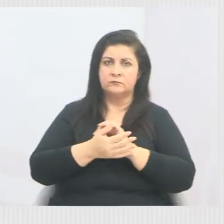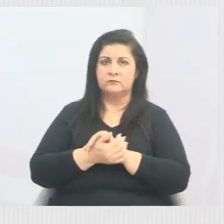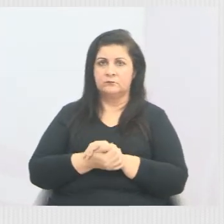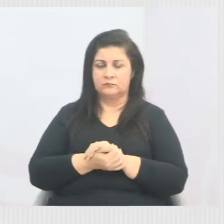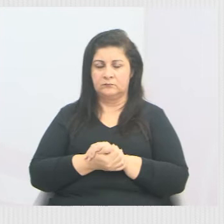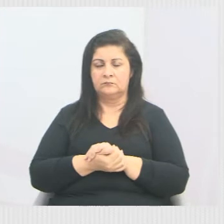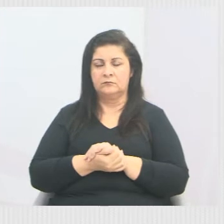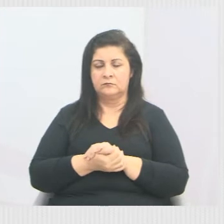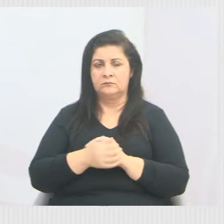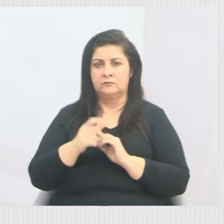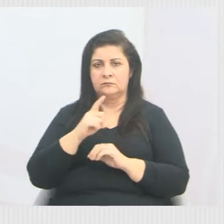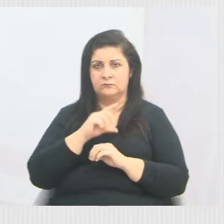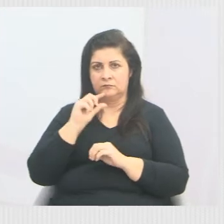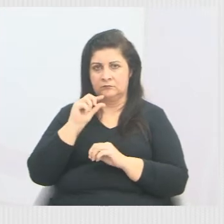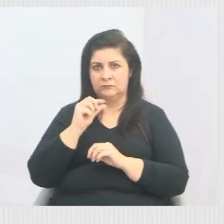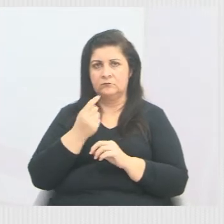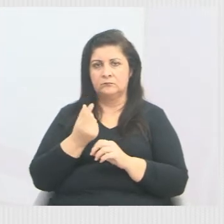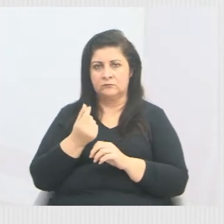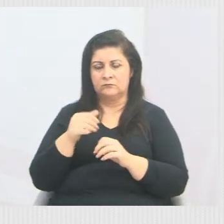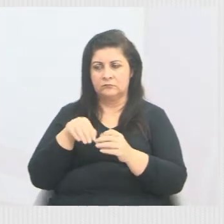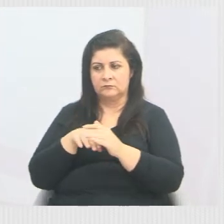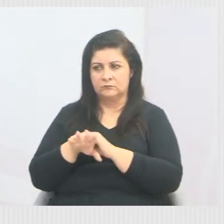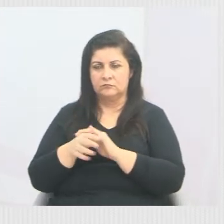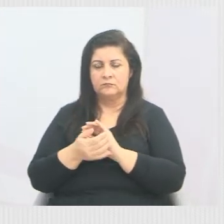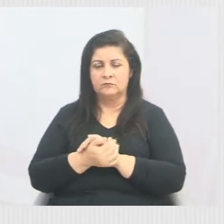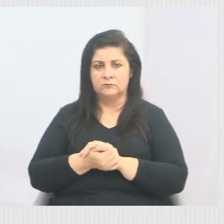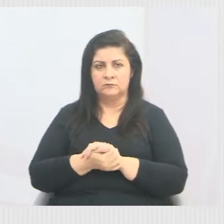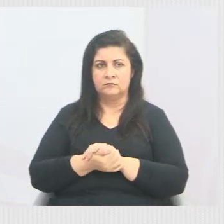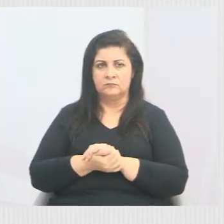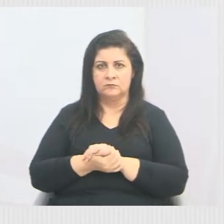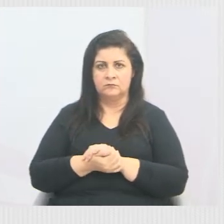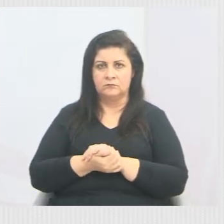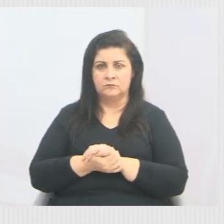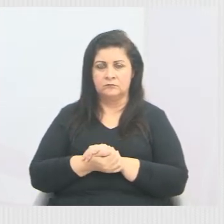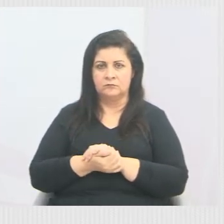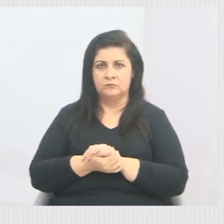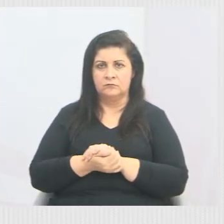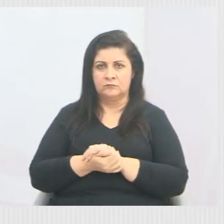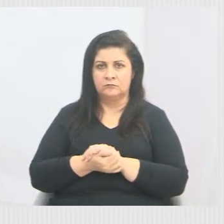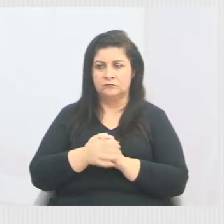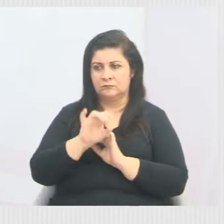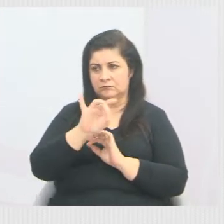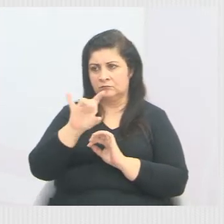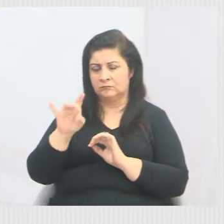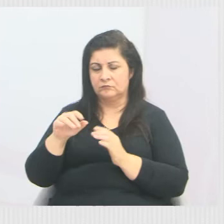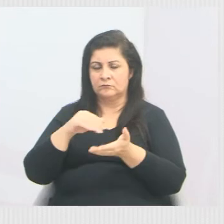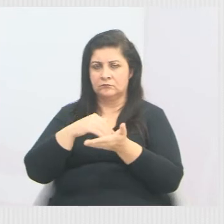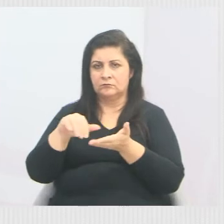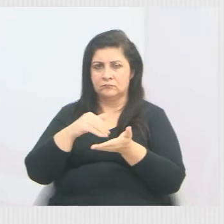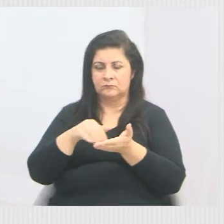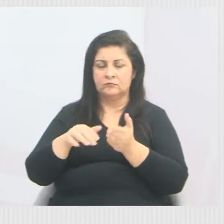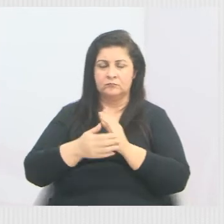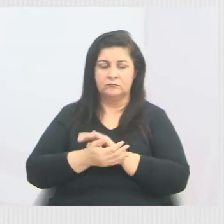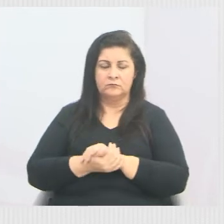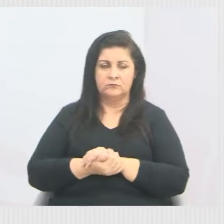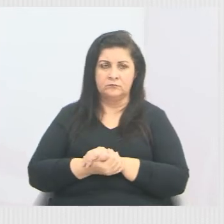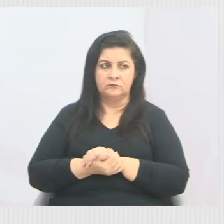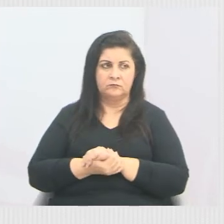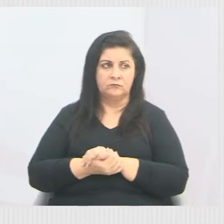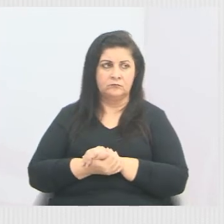pouquinho de saldo ainda, devido ainda a algumas intempéries individuais por cada secretaria,